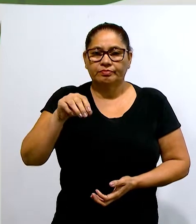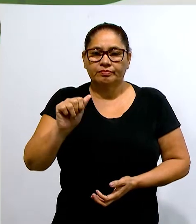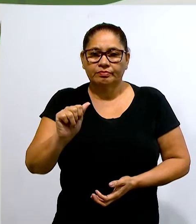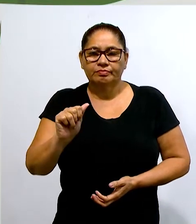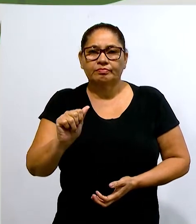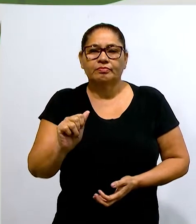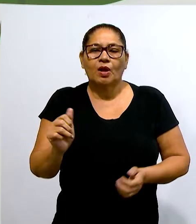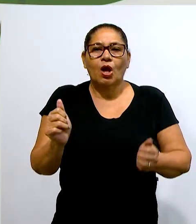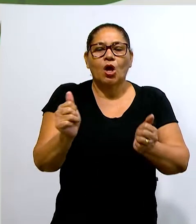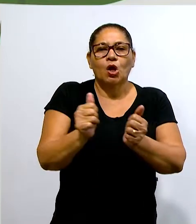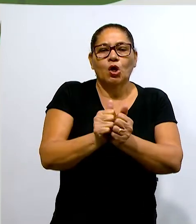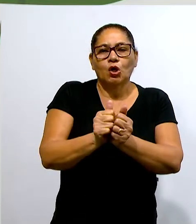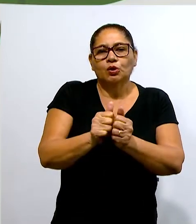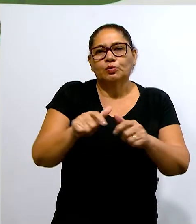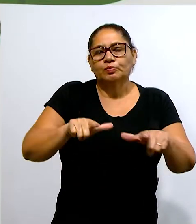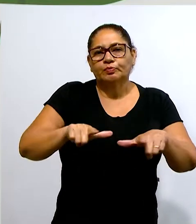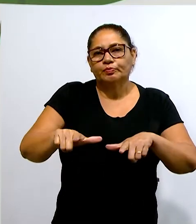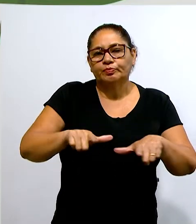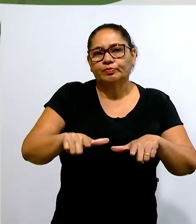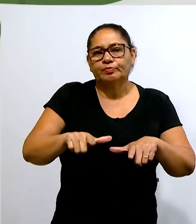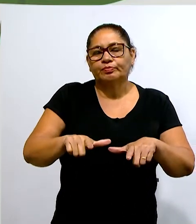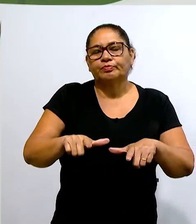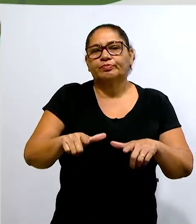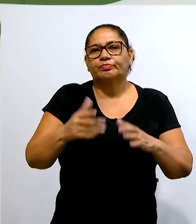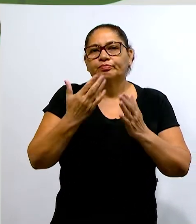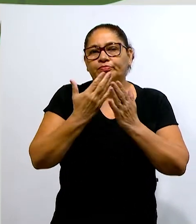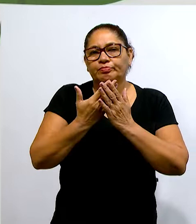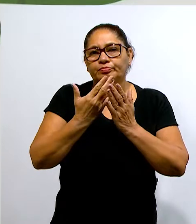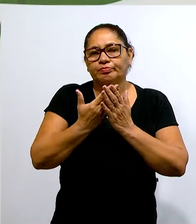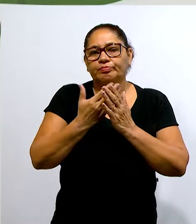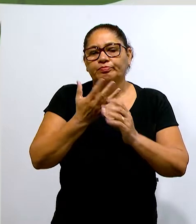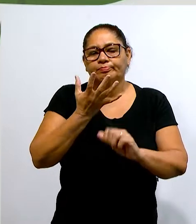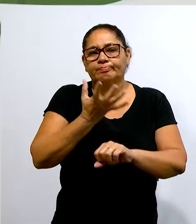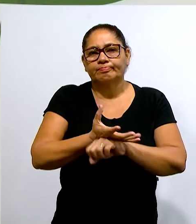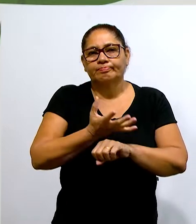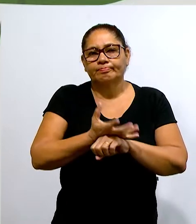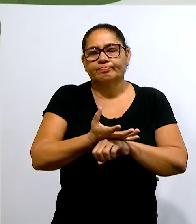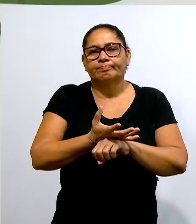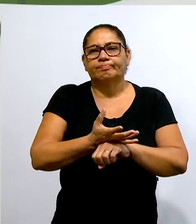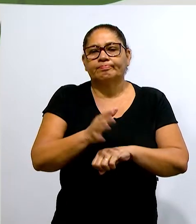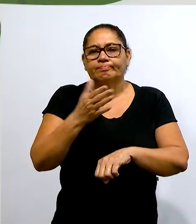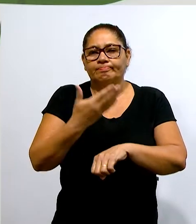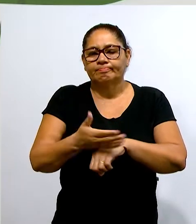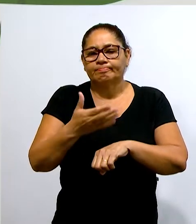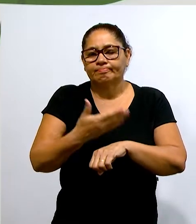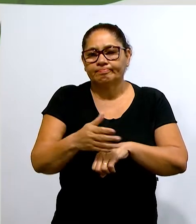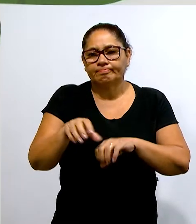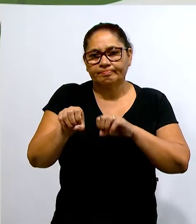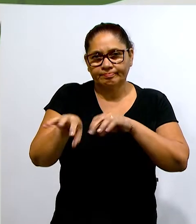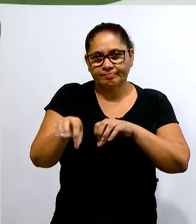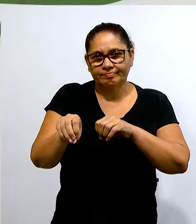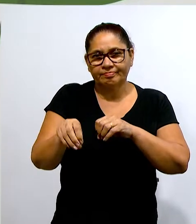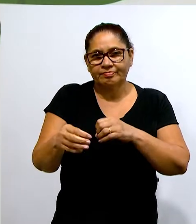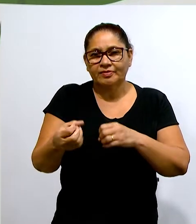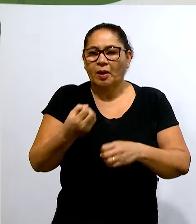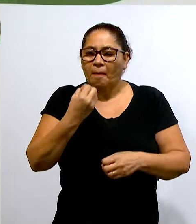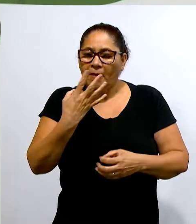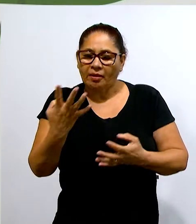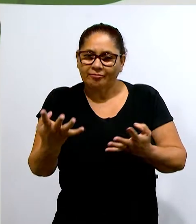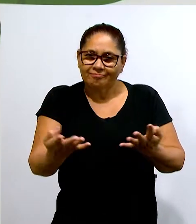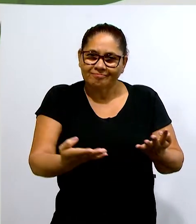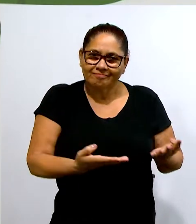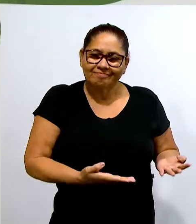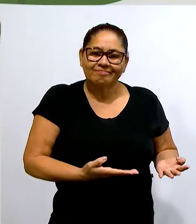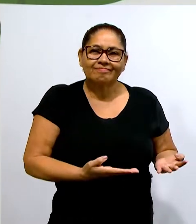e juntos vamos trabalhar mais uma web aula da nossa disciplina de práticas educativas. Seja bem-vindo, seja